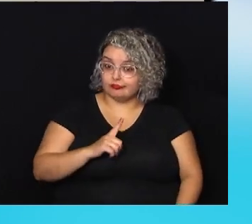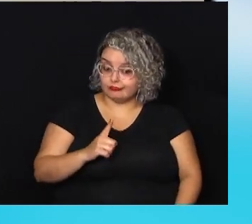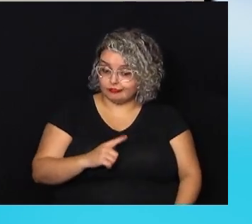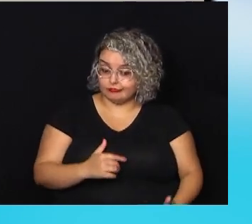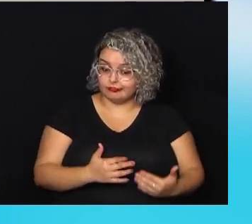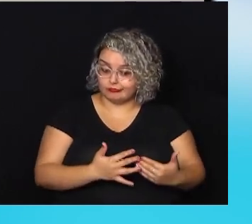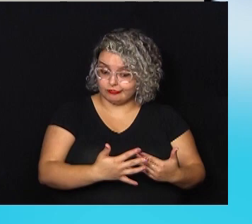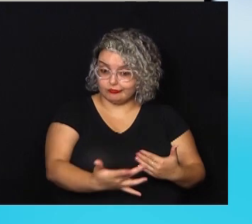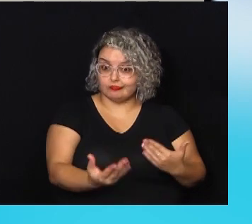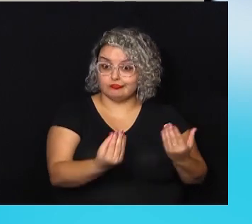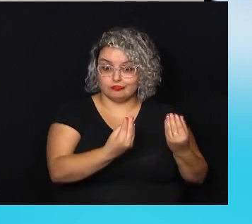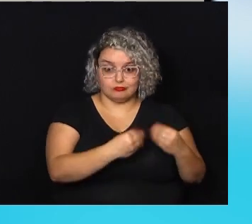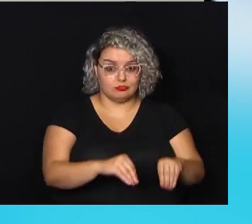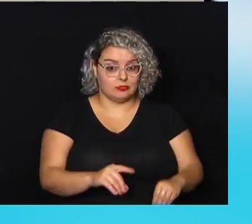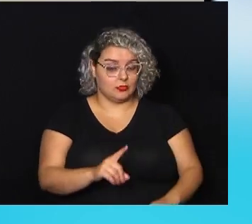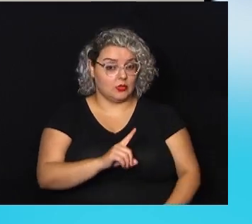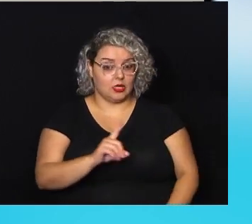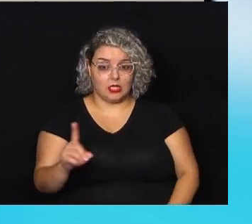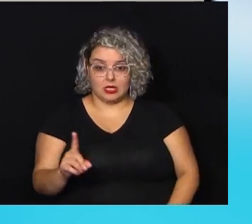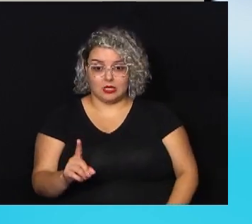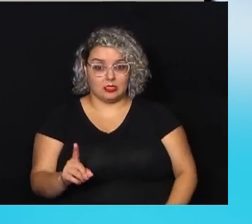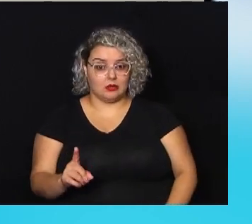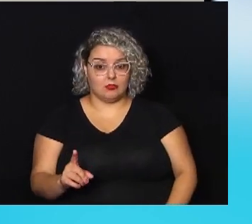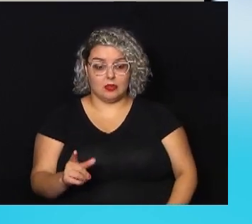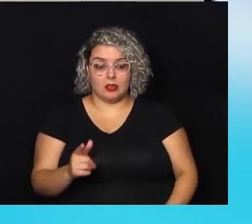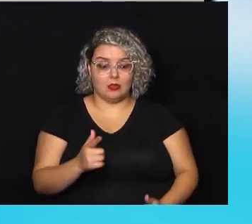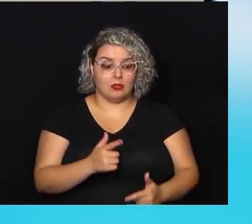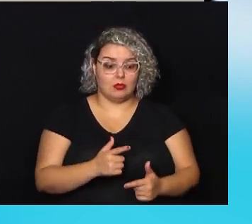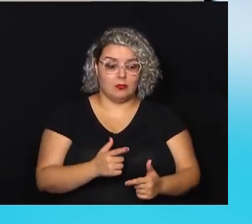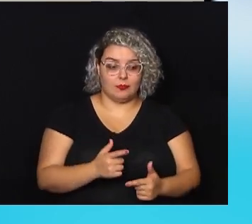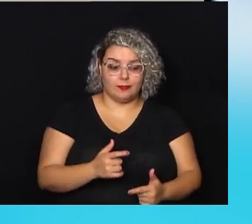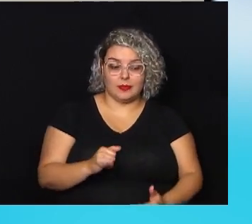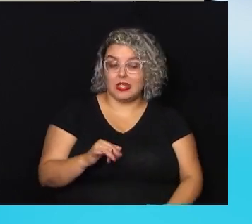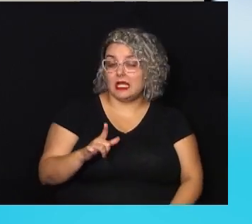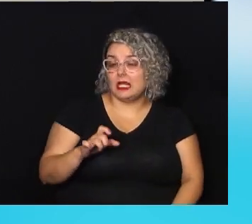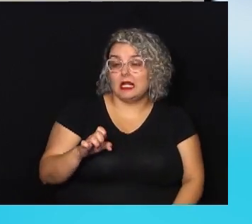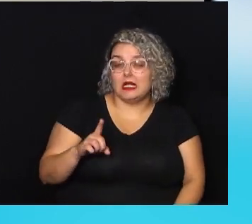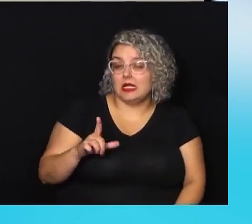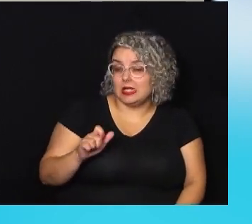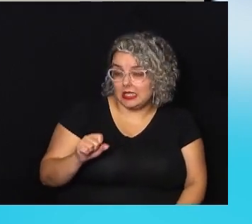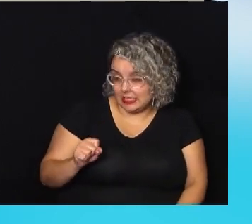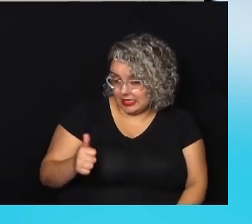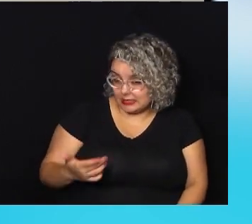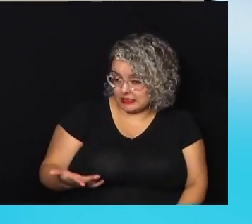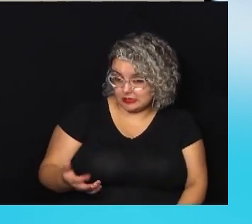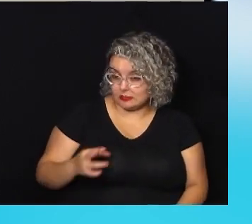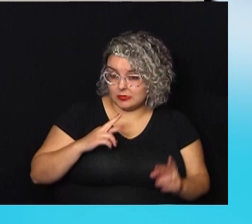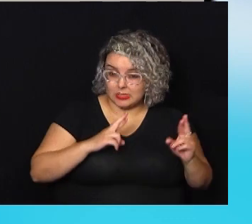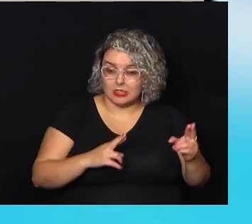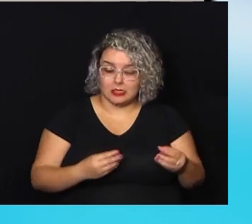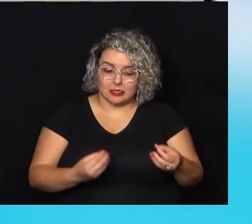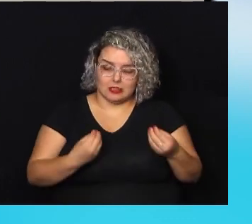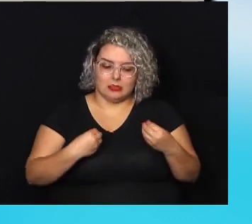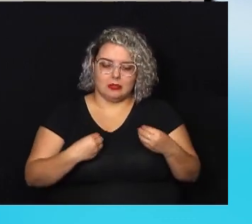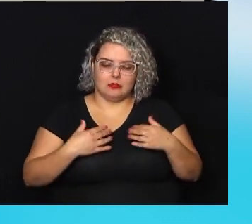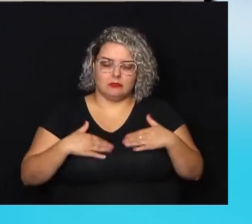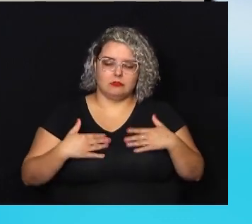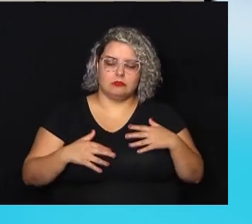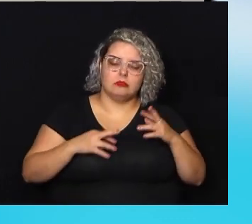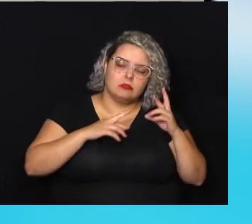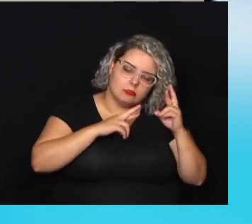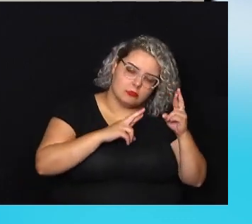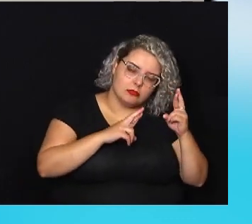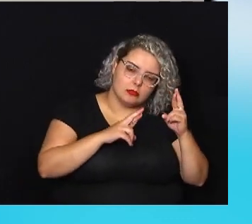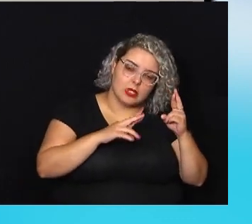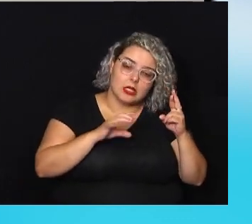imensa maioria das vezes, bastante prejudicial, porque são drogas que não são ilesas para o sono, são drogas que muitas vezes dão a sensação